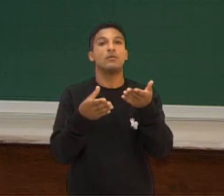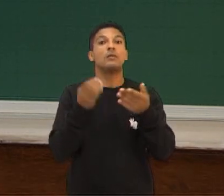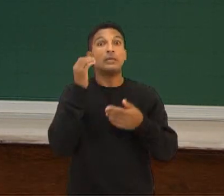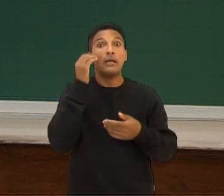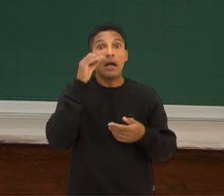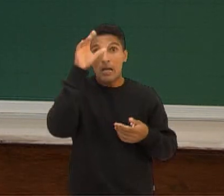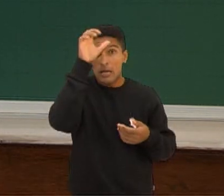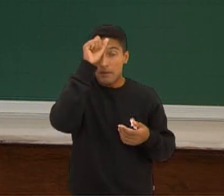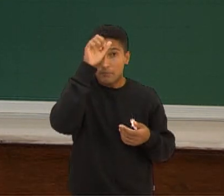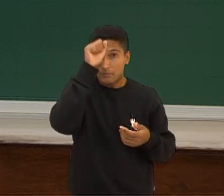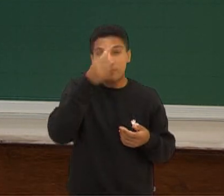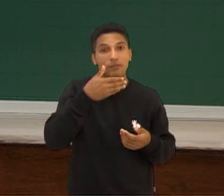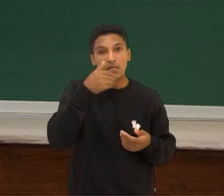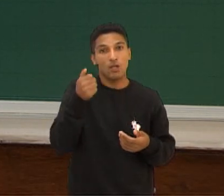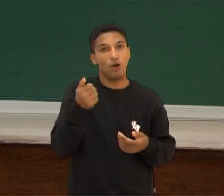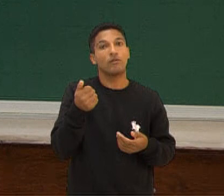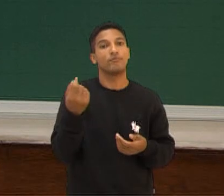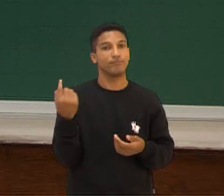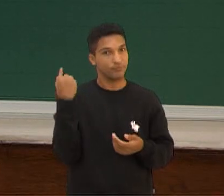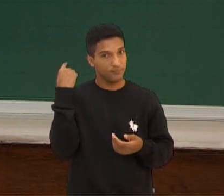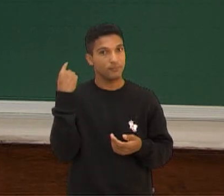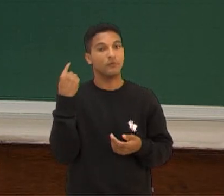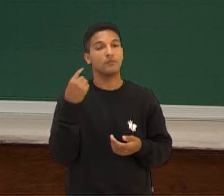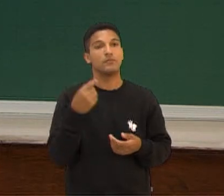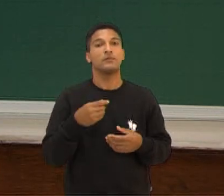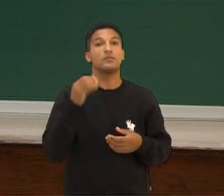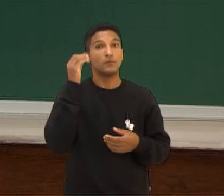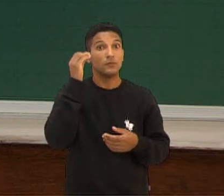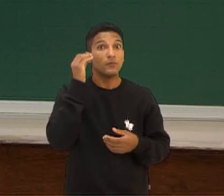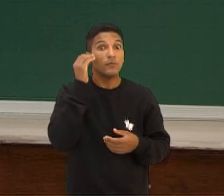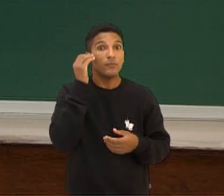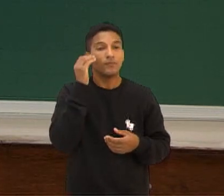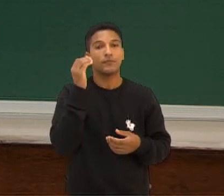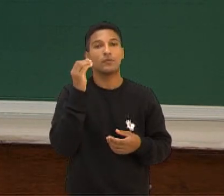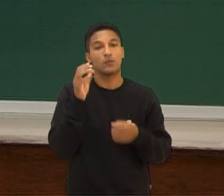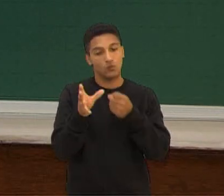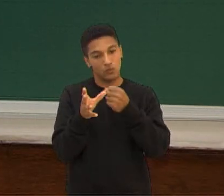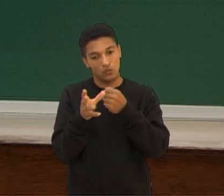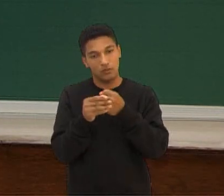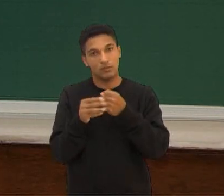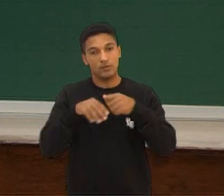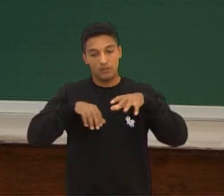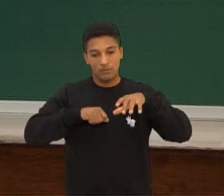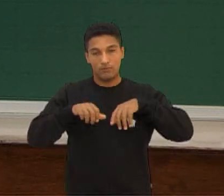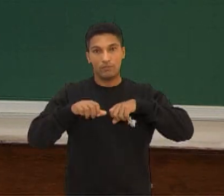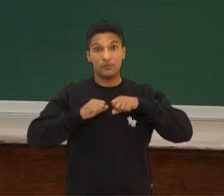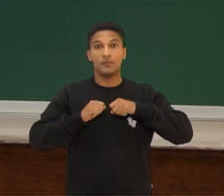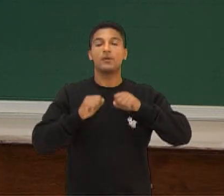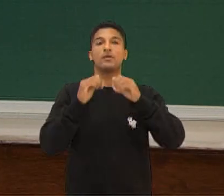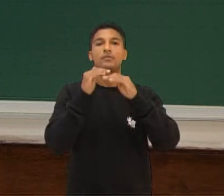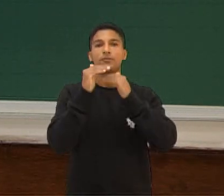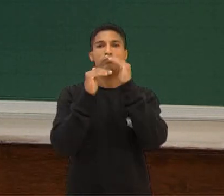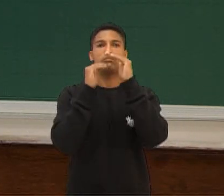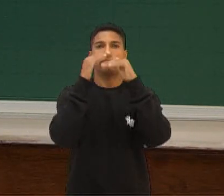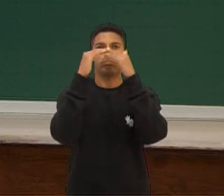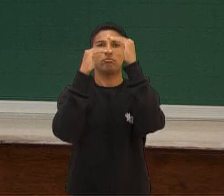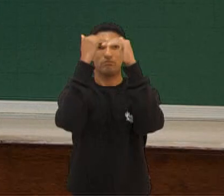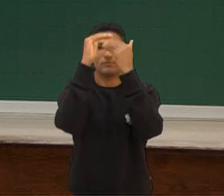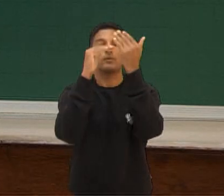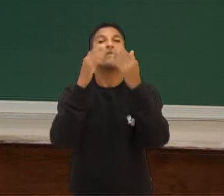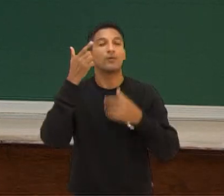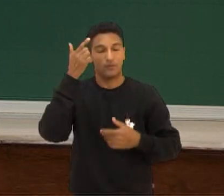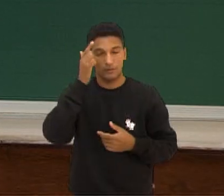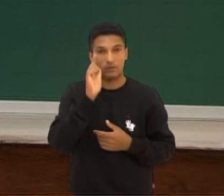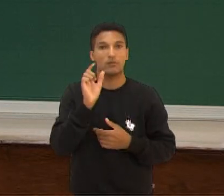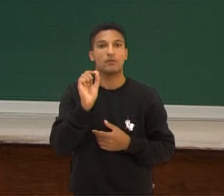do que nós entramos, né? Então o conhecimento vai ampliando, ampliando, para que nós tenhamos aí um nono